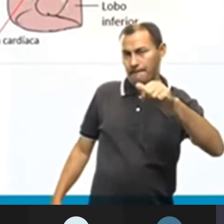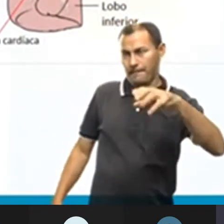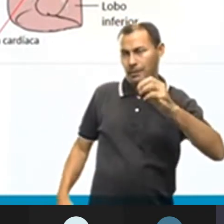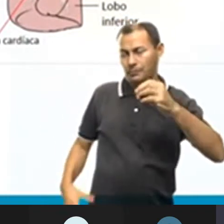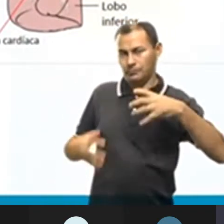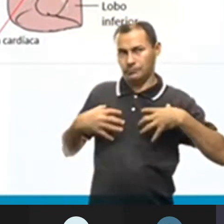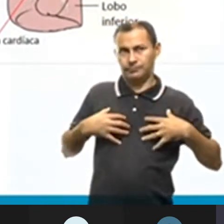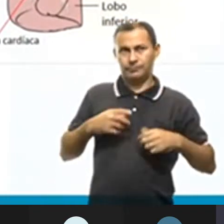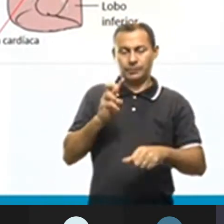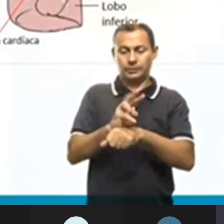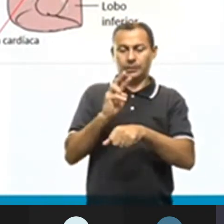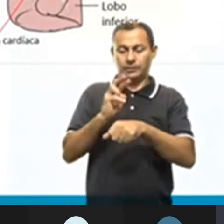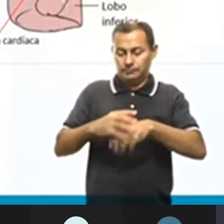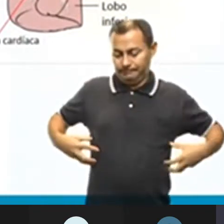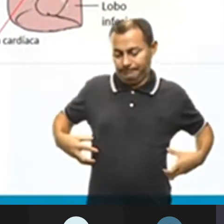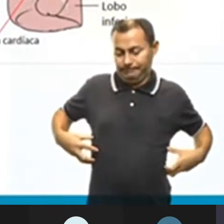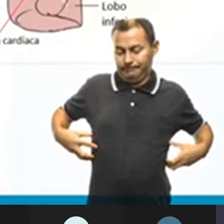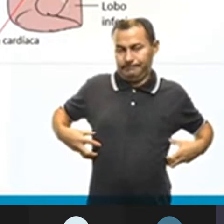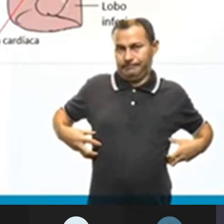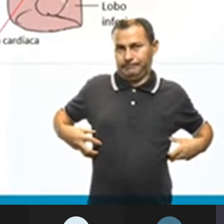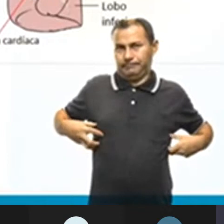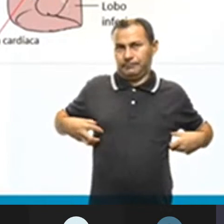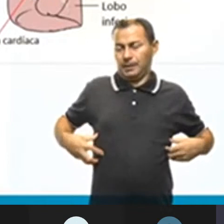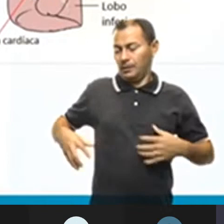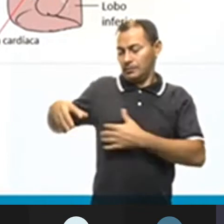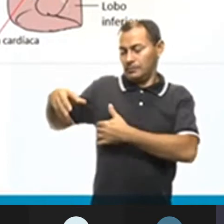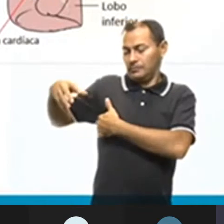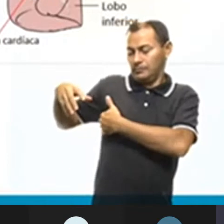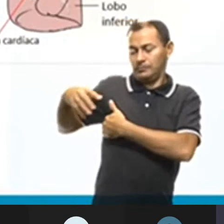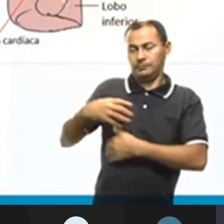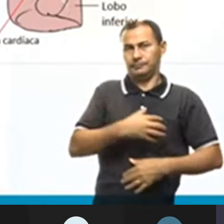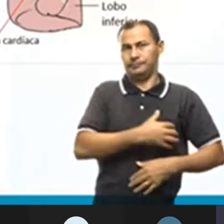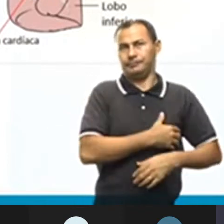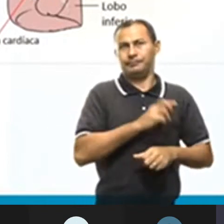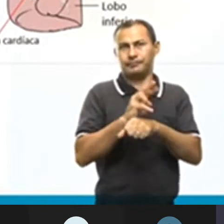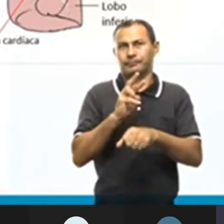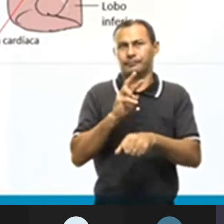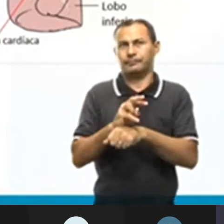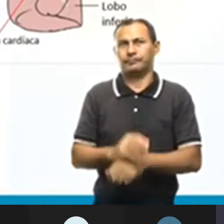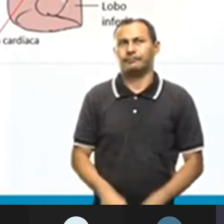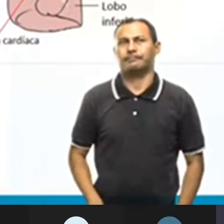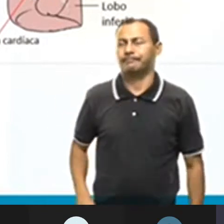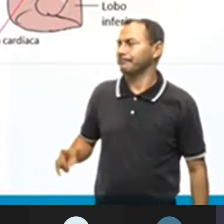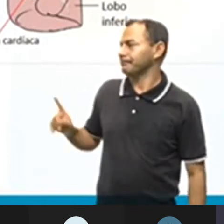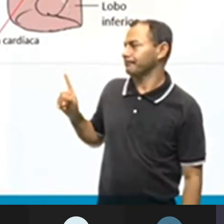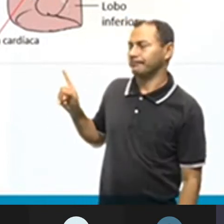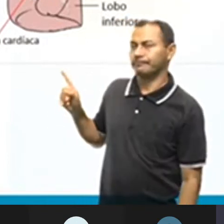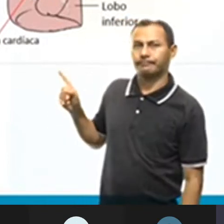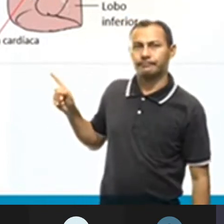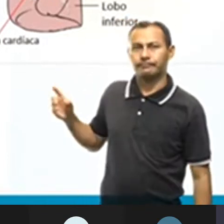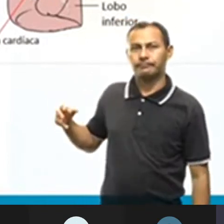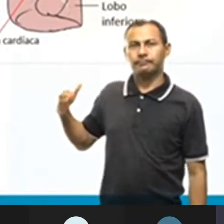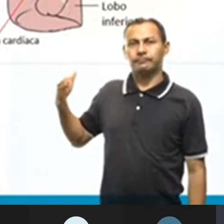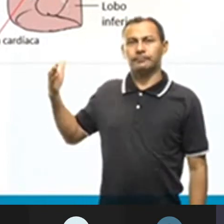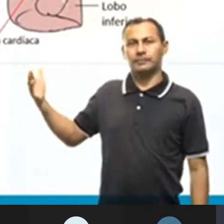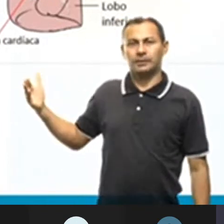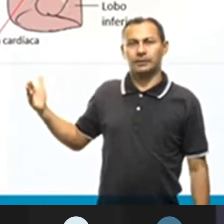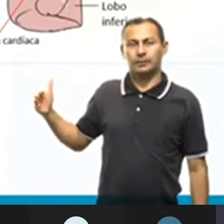aqui protegidos pelas costelas. Então, aqui na minha figura, isso aqui, né, representa, né, aqui as